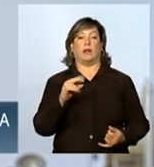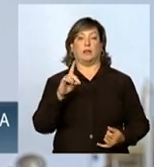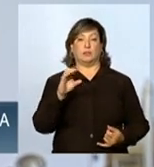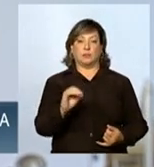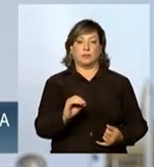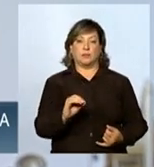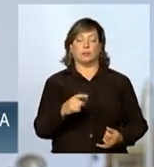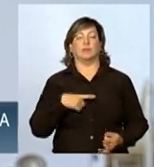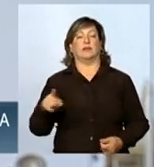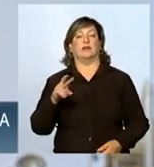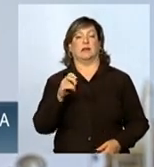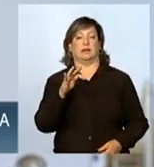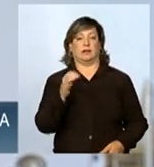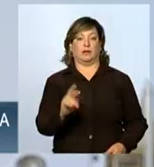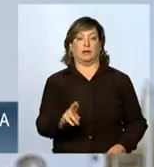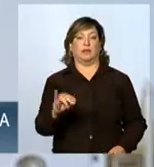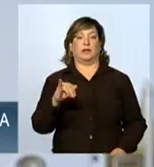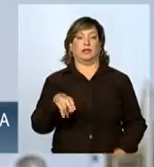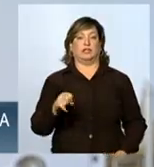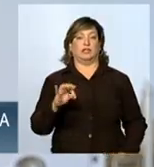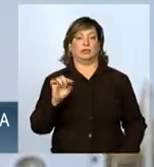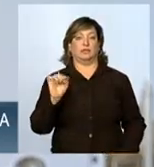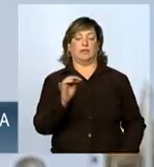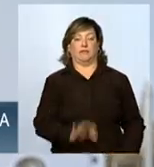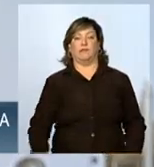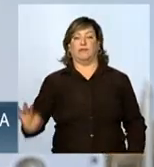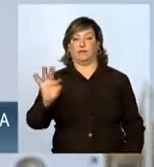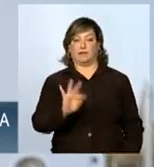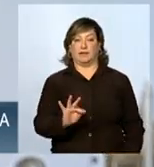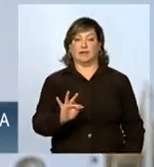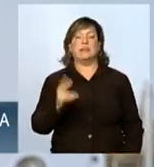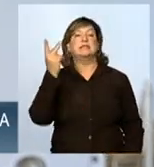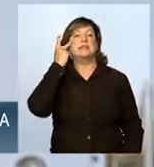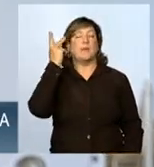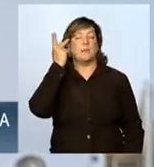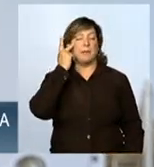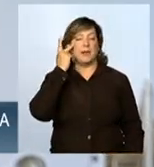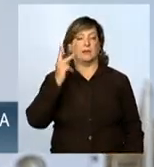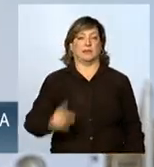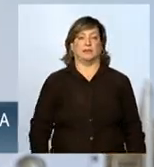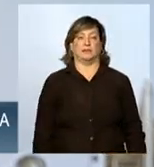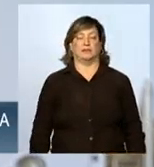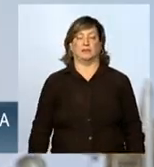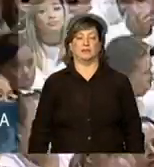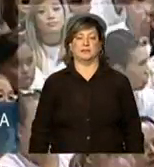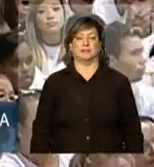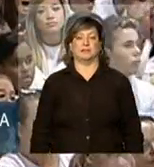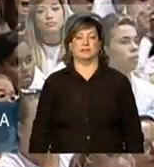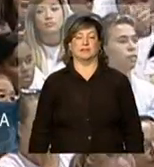Módena, reitor do Instituto Federal de São Paulo.